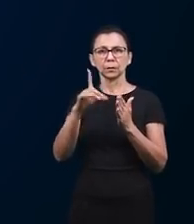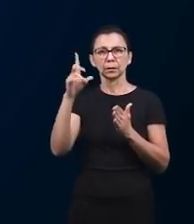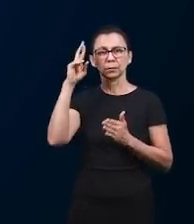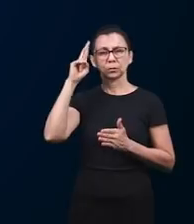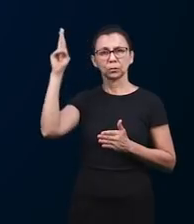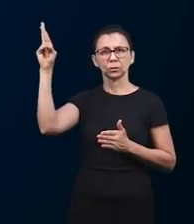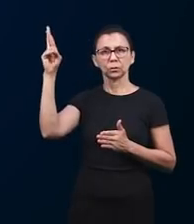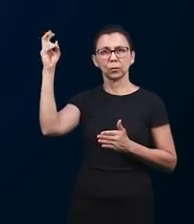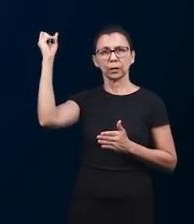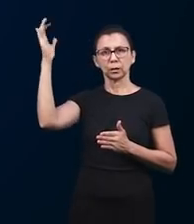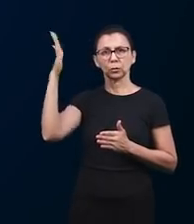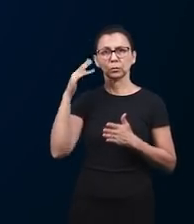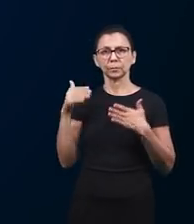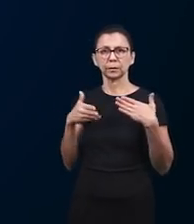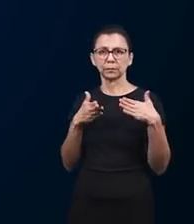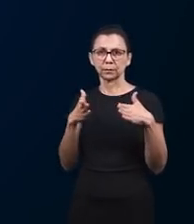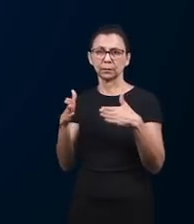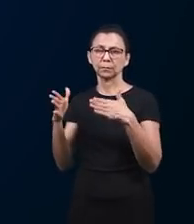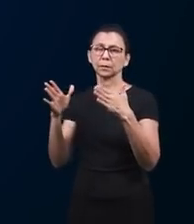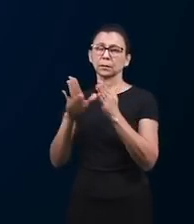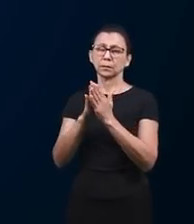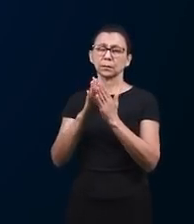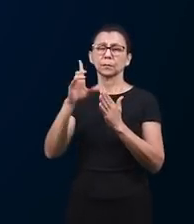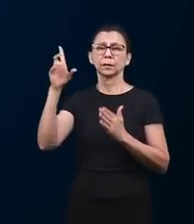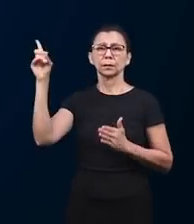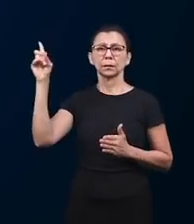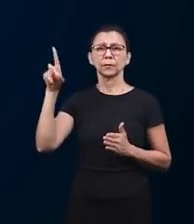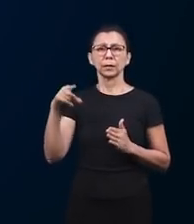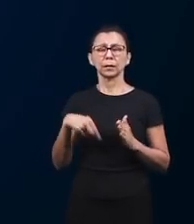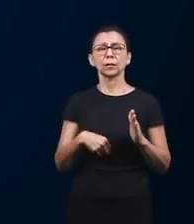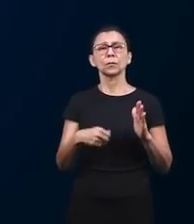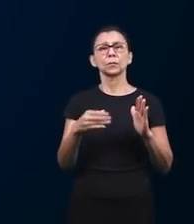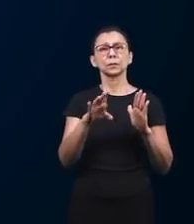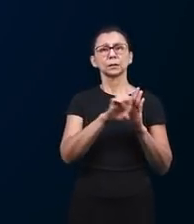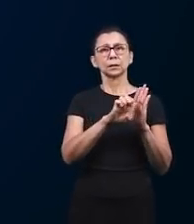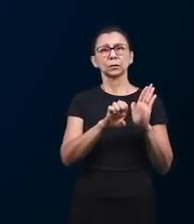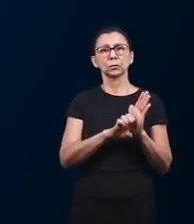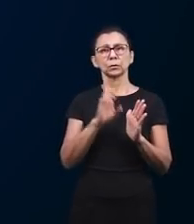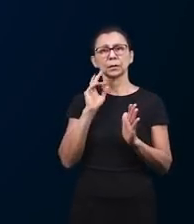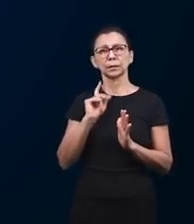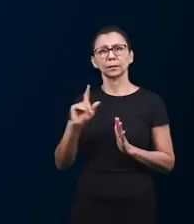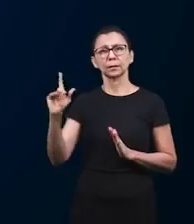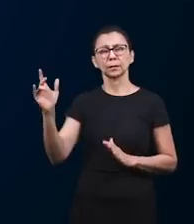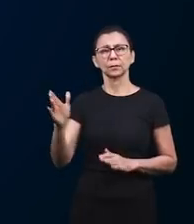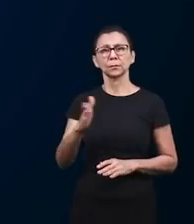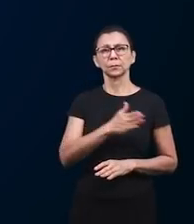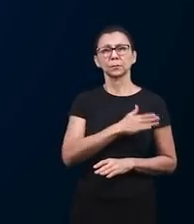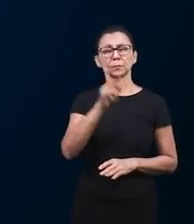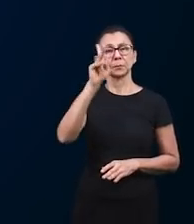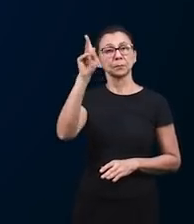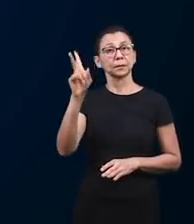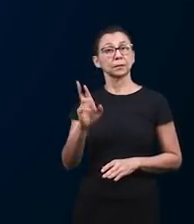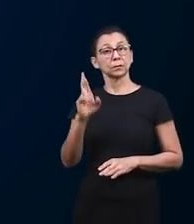lâmpada para os nossos pés. A palavra do Senhor é nosso estatuto eterno. Irmãos, a paz do Senhor.